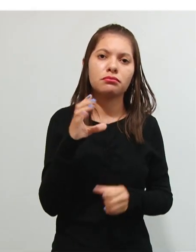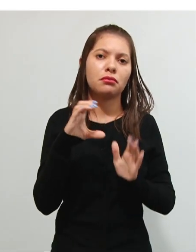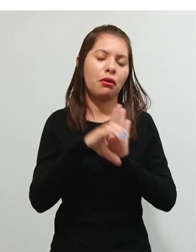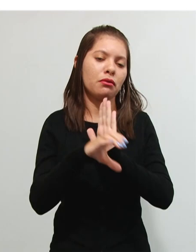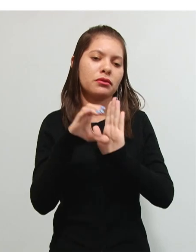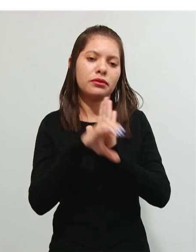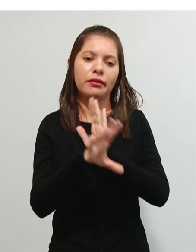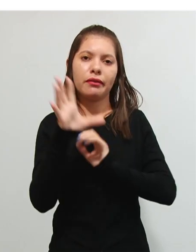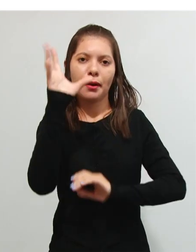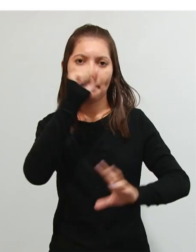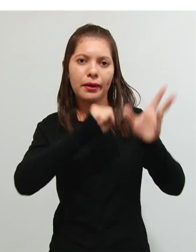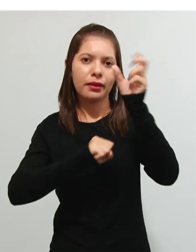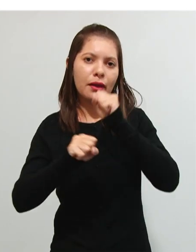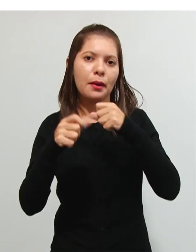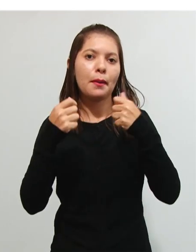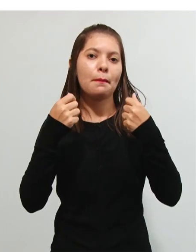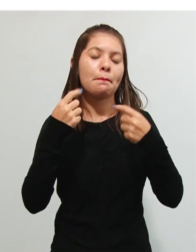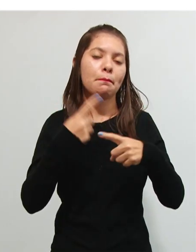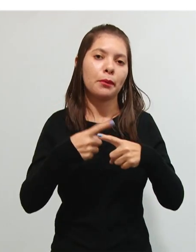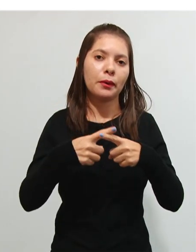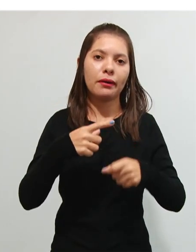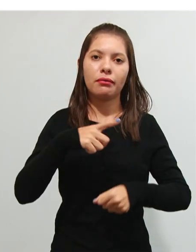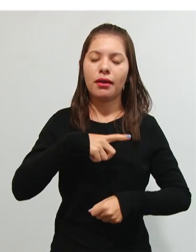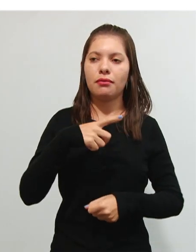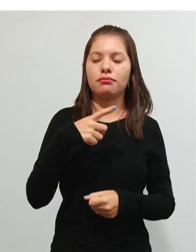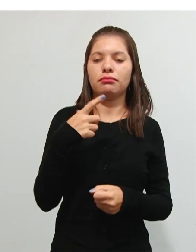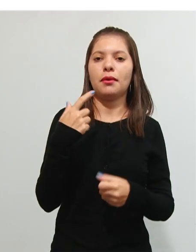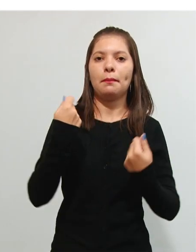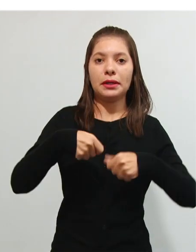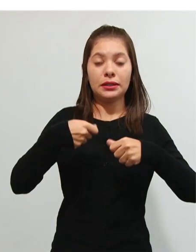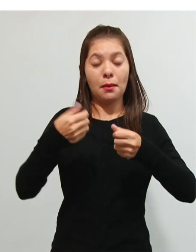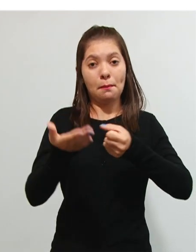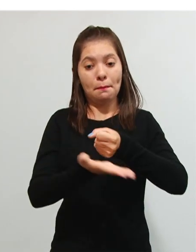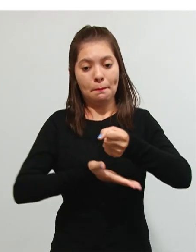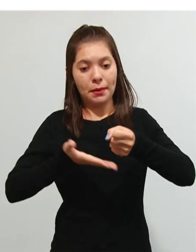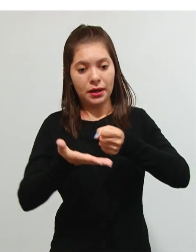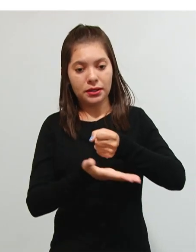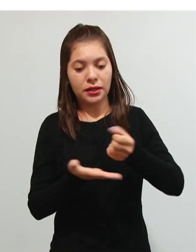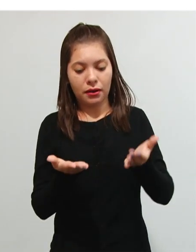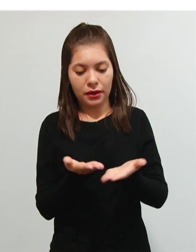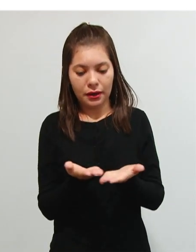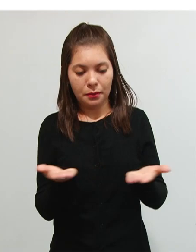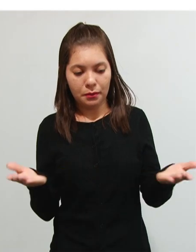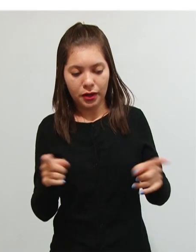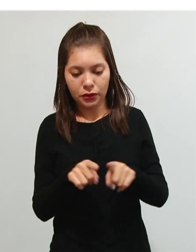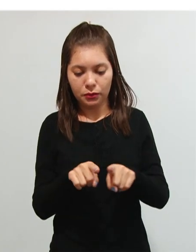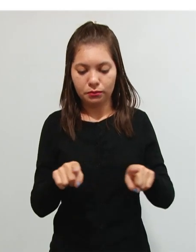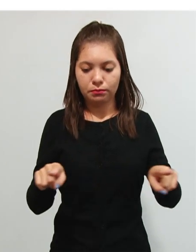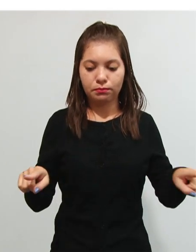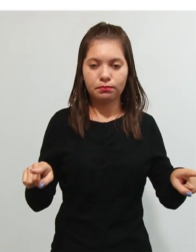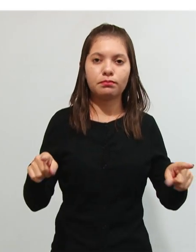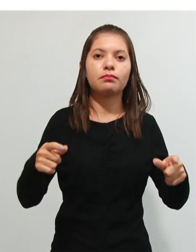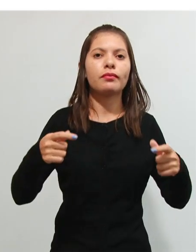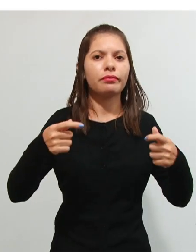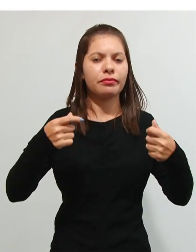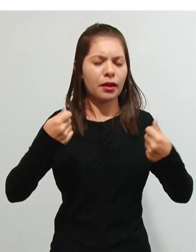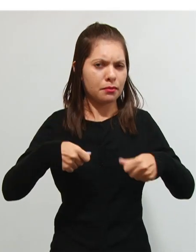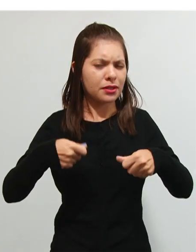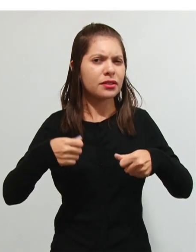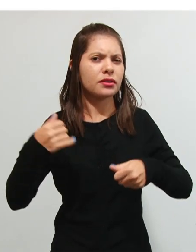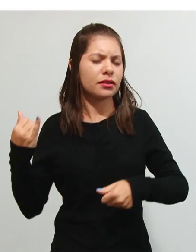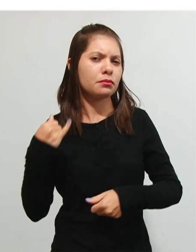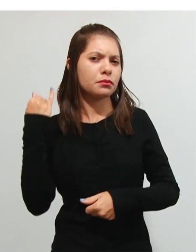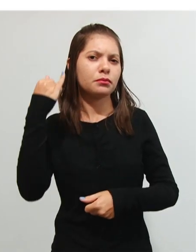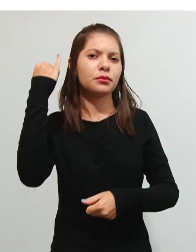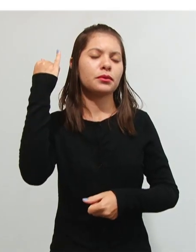tem uma necessidade básica que não foi atendida. A fisiológica é a necessidade mais